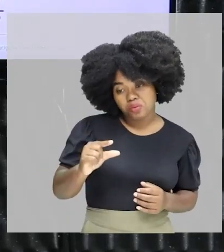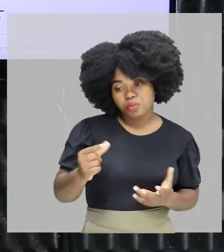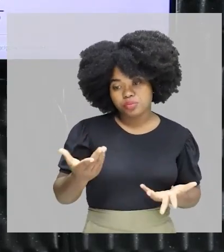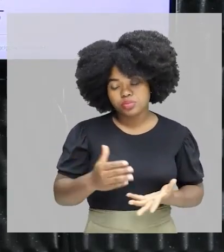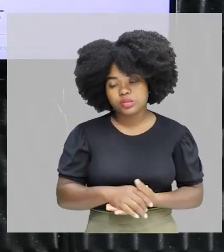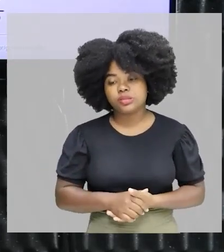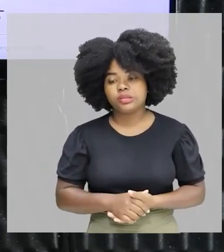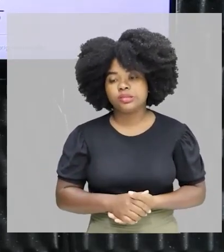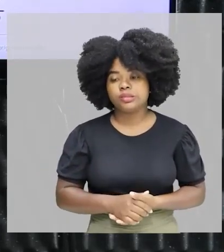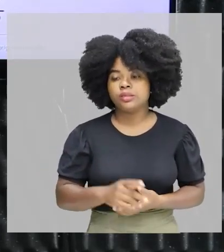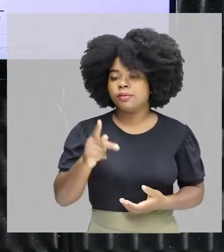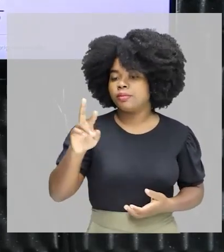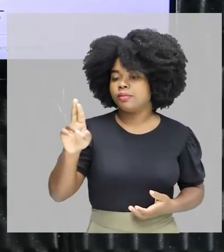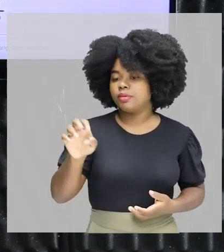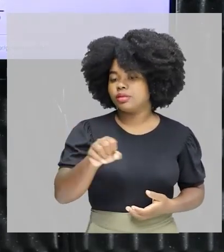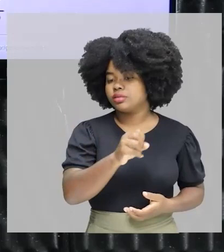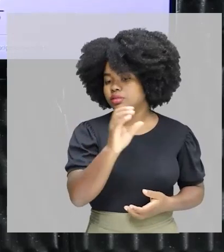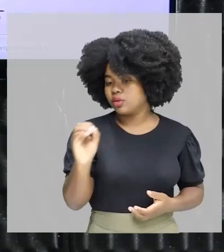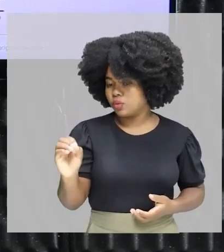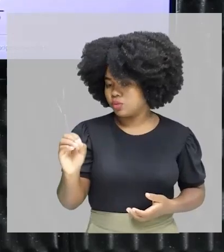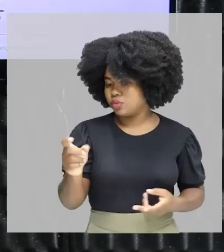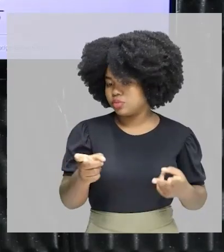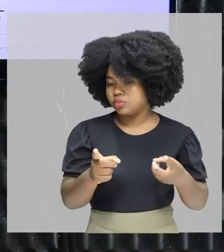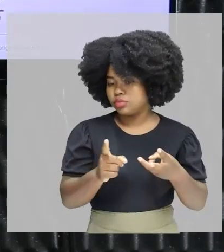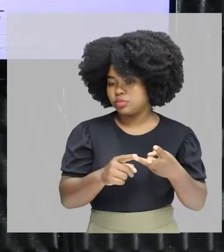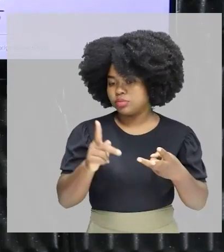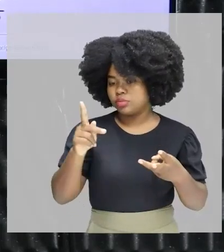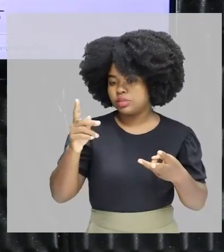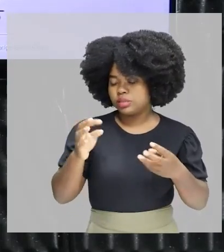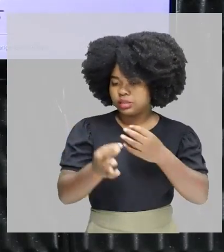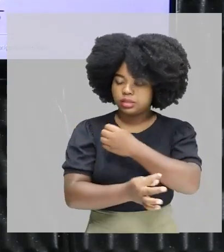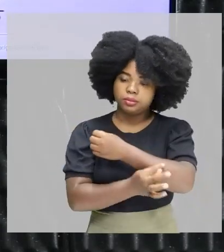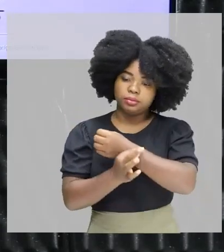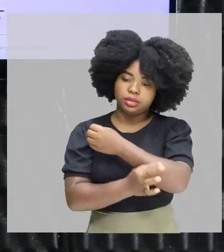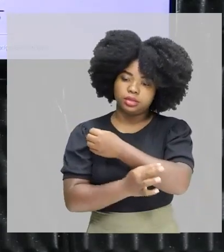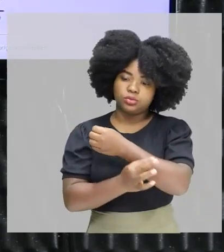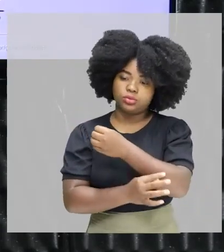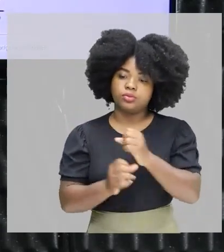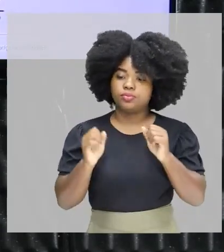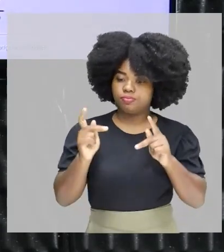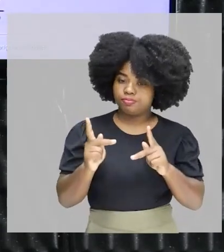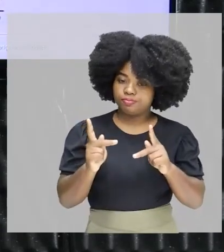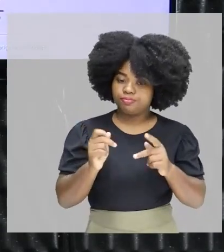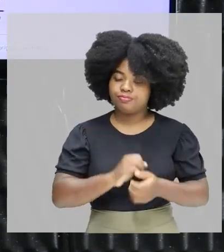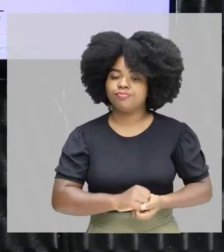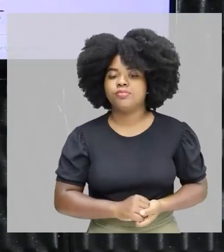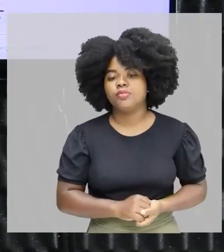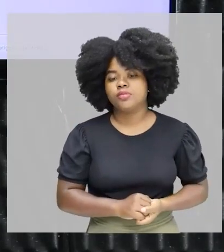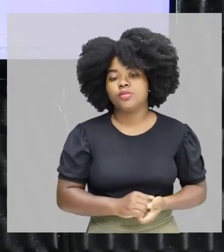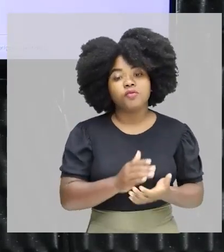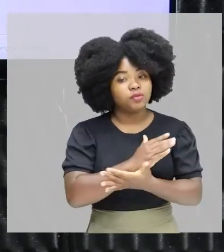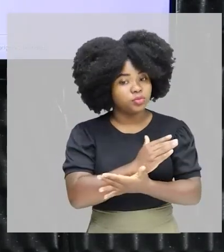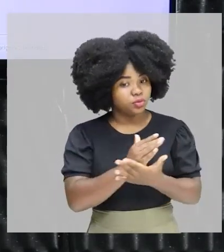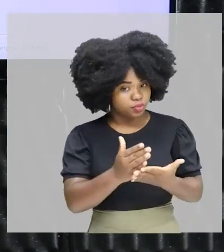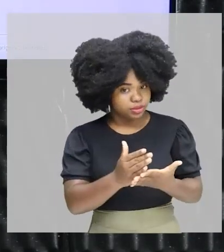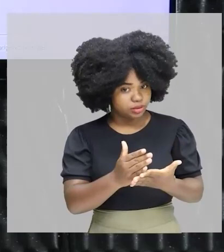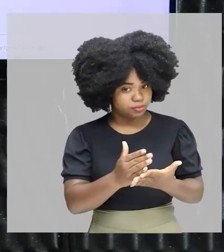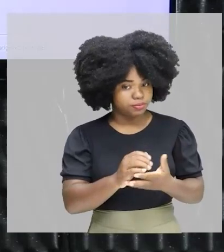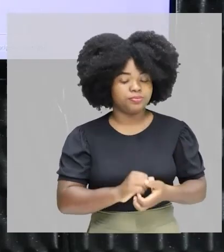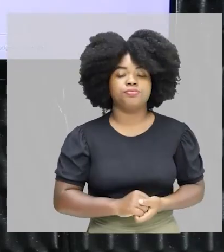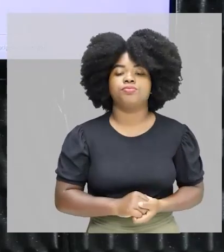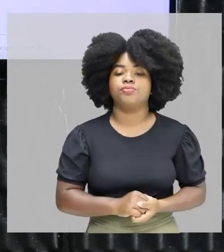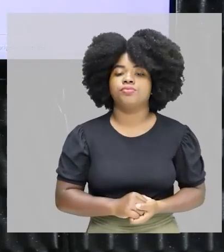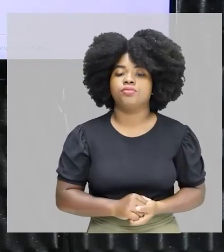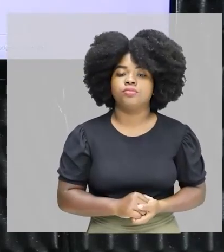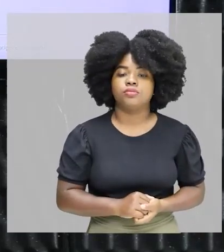dos participantes, pressão e temperatura. Show de bola, turminha? Então, nós vamos iniciar, nós